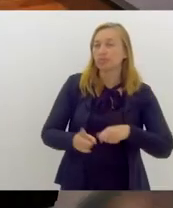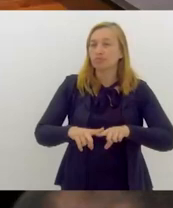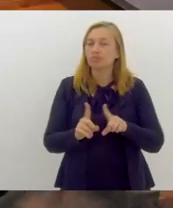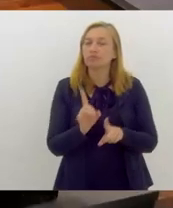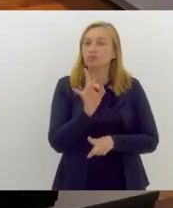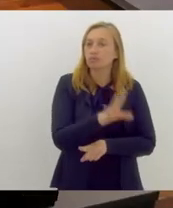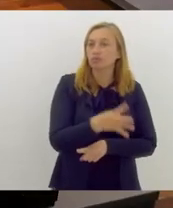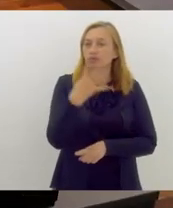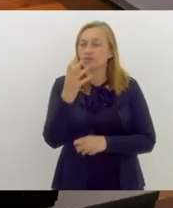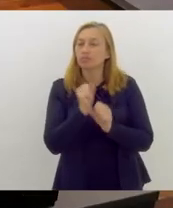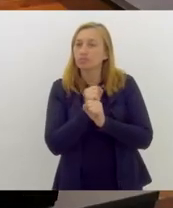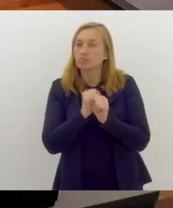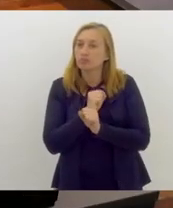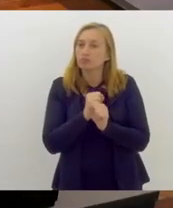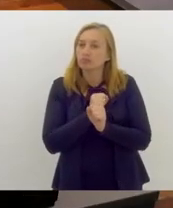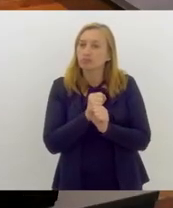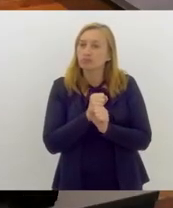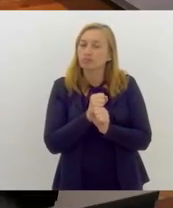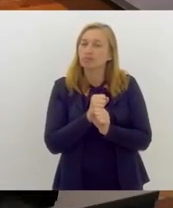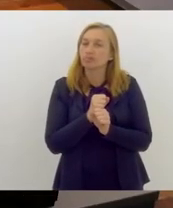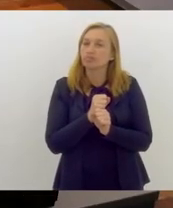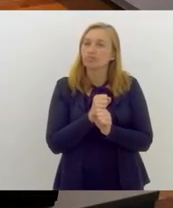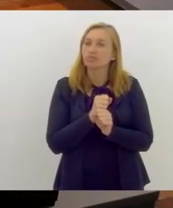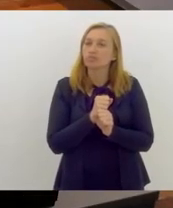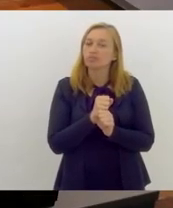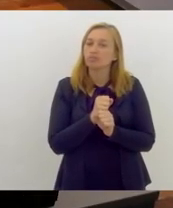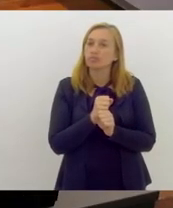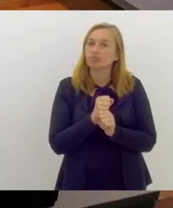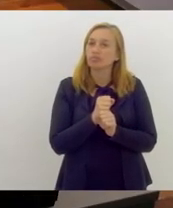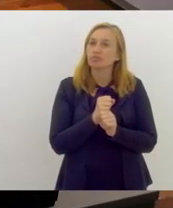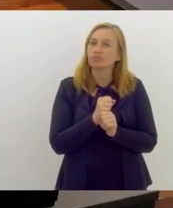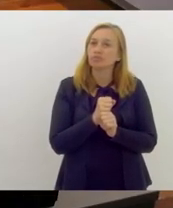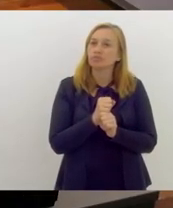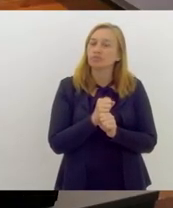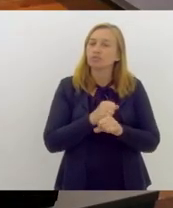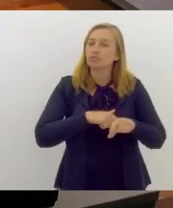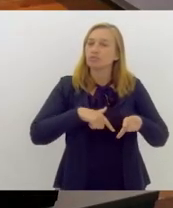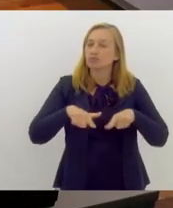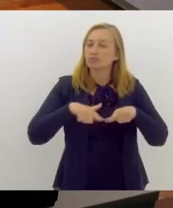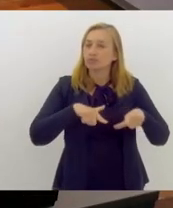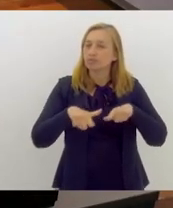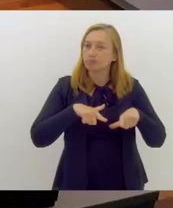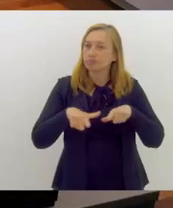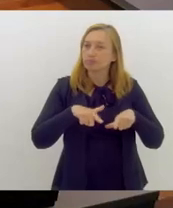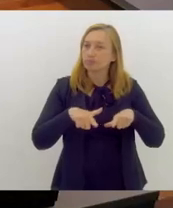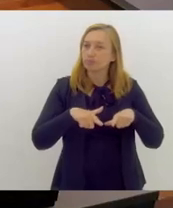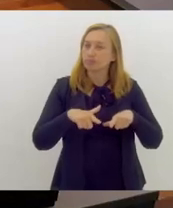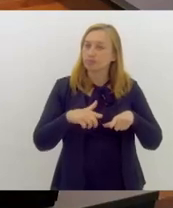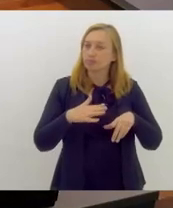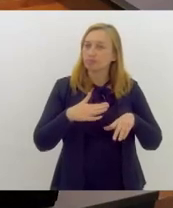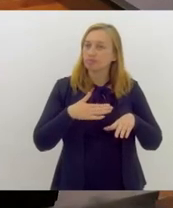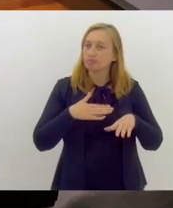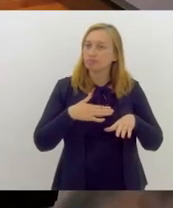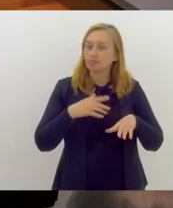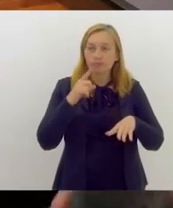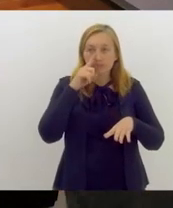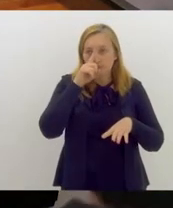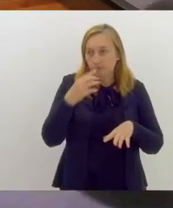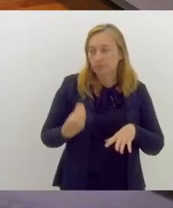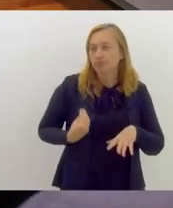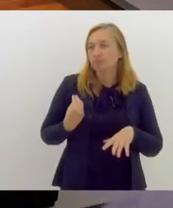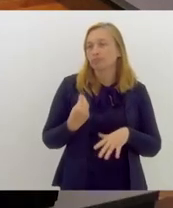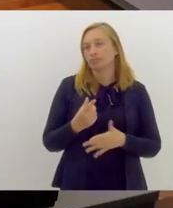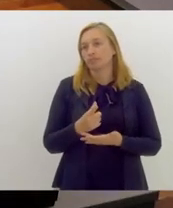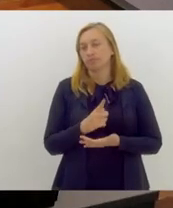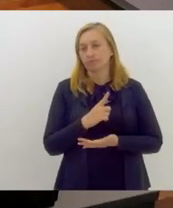Isso se tornou uma missão assim que muitas vezes arrisca até a sua vida